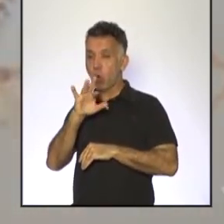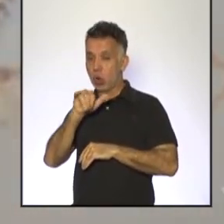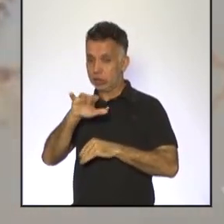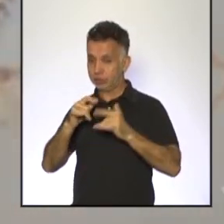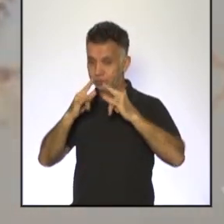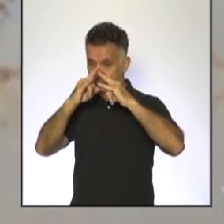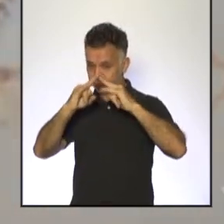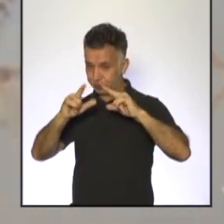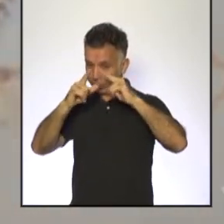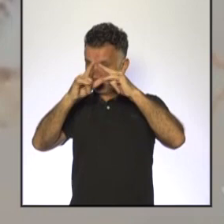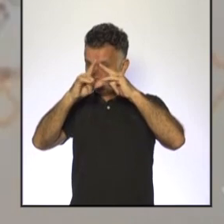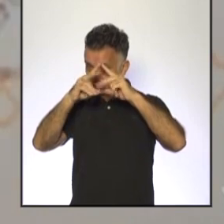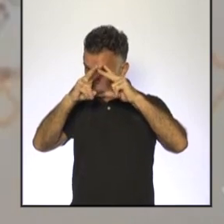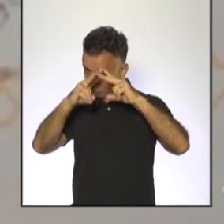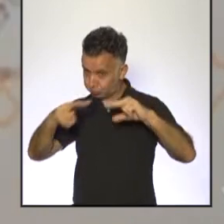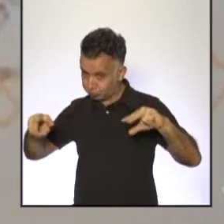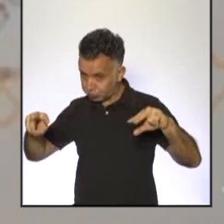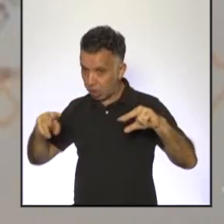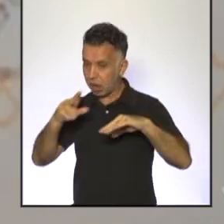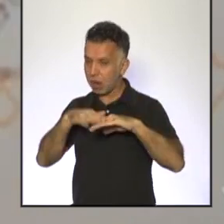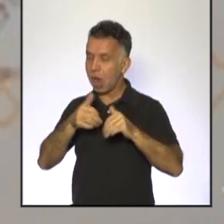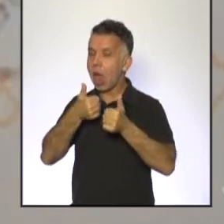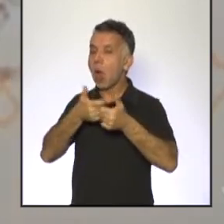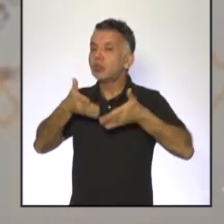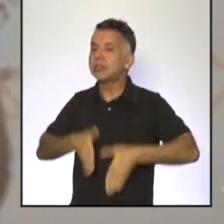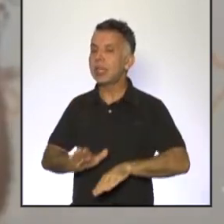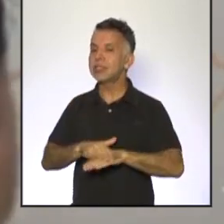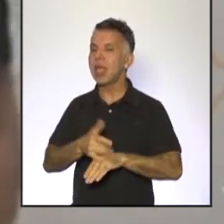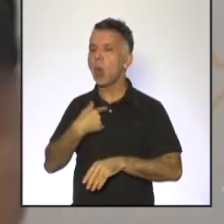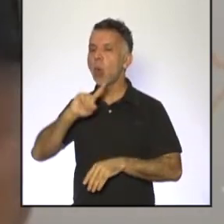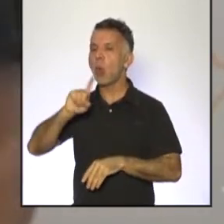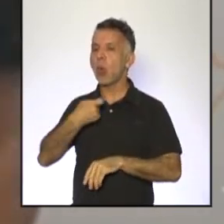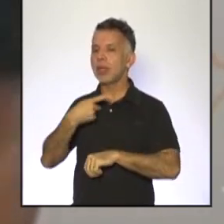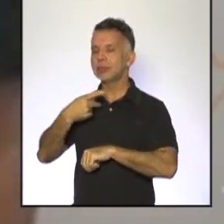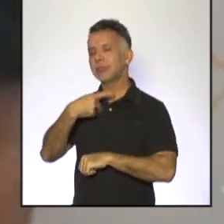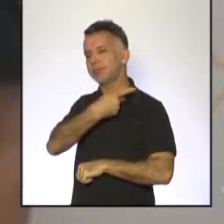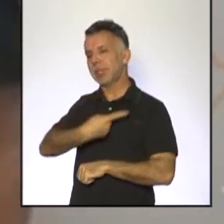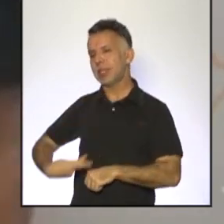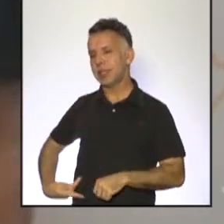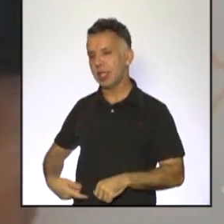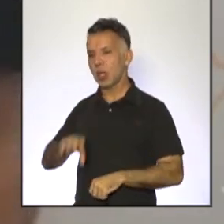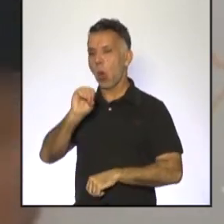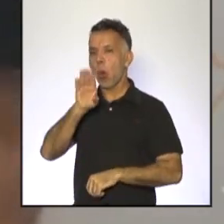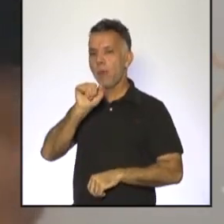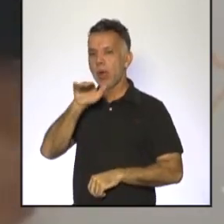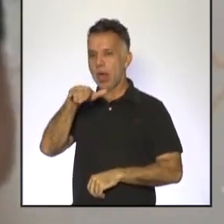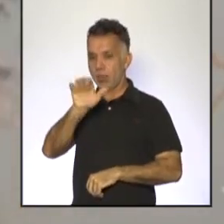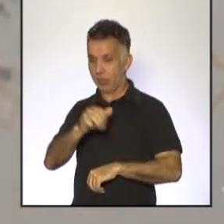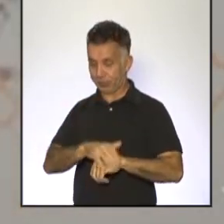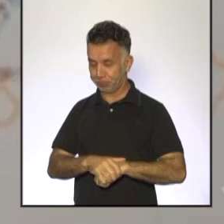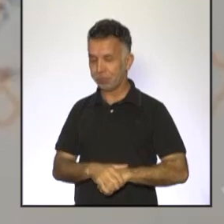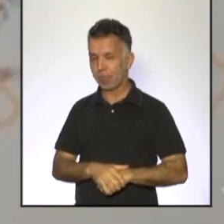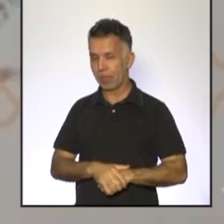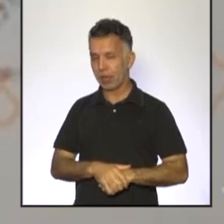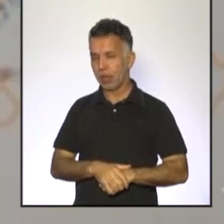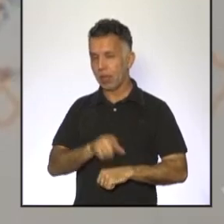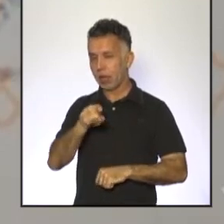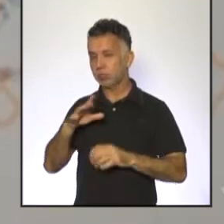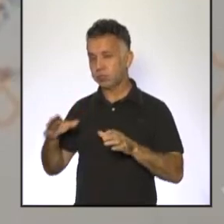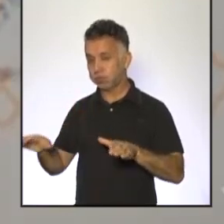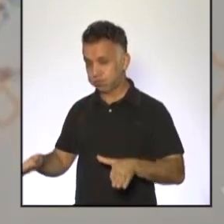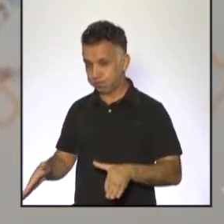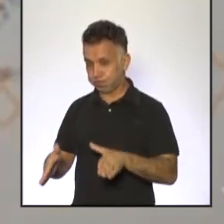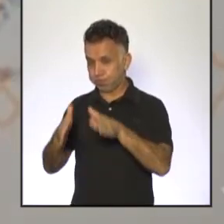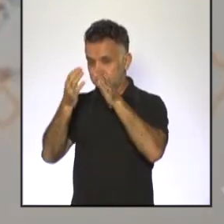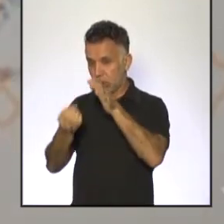Havaí existe o vulcanismo intraplaca. O vulcanismo não está associado só às áreas